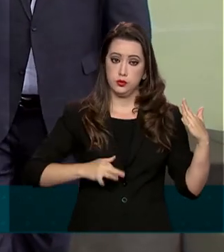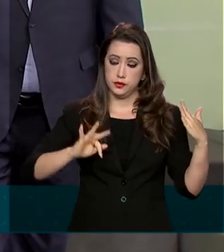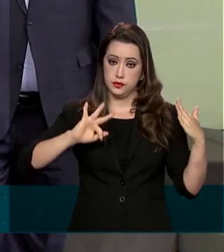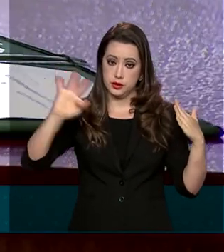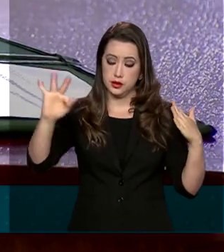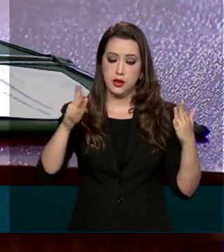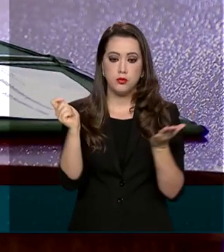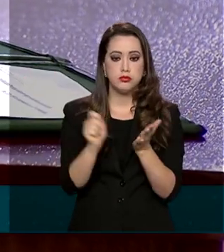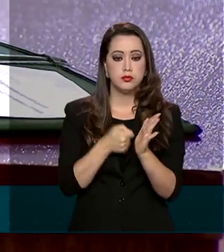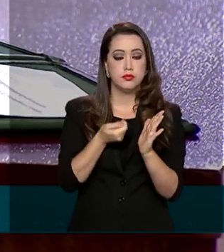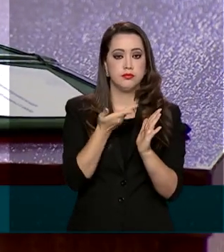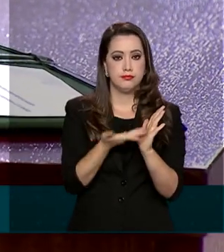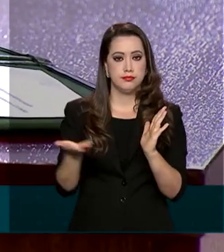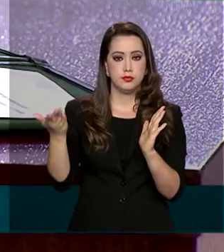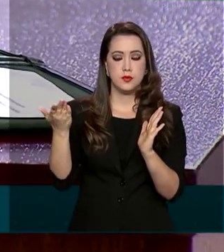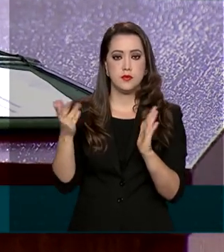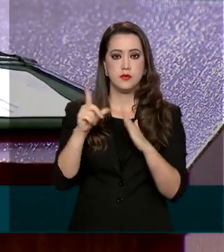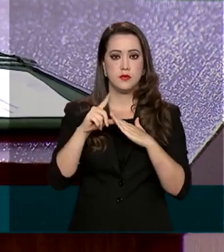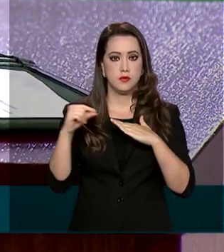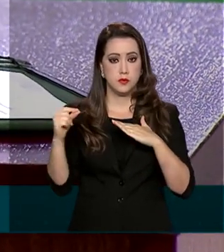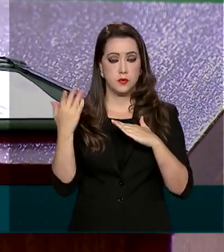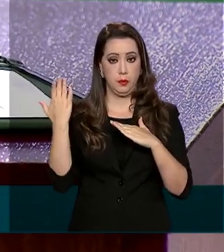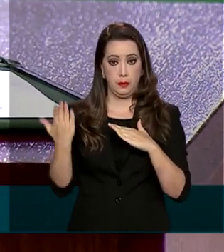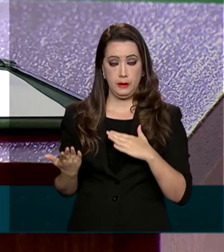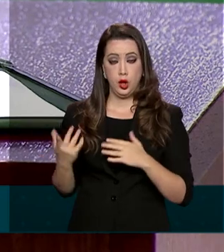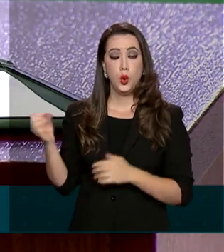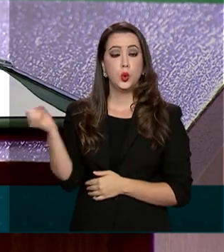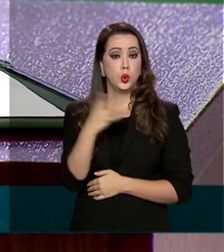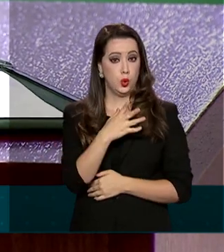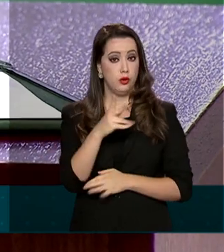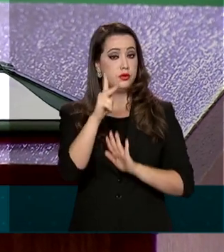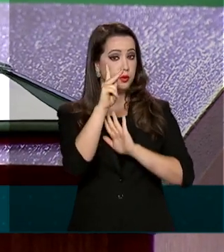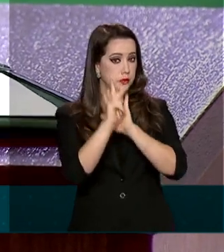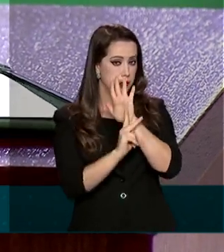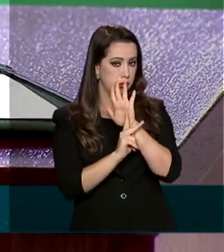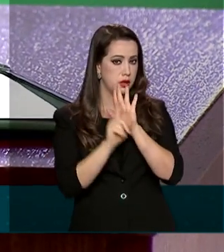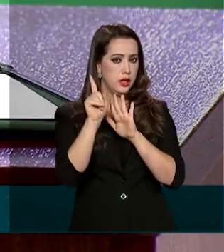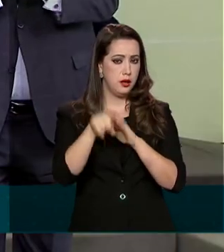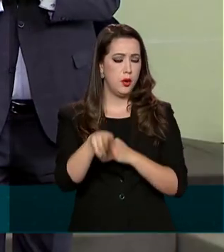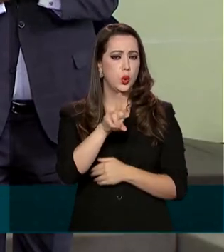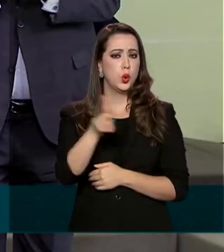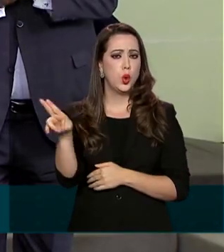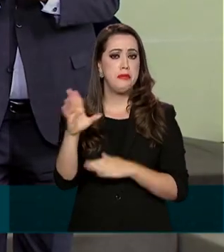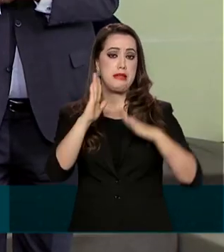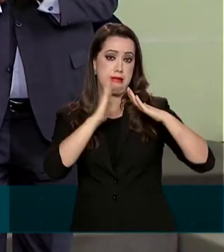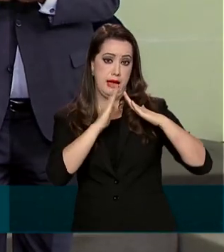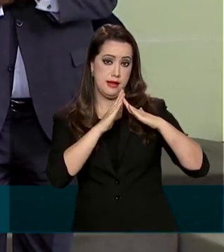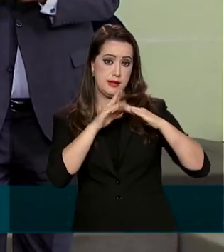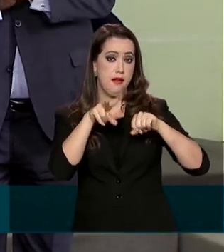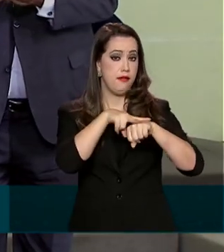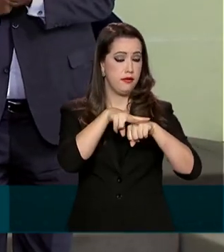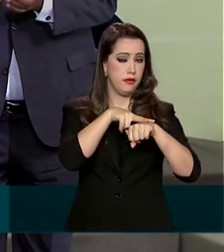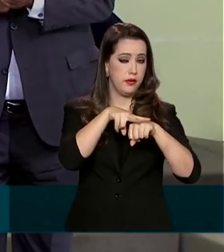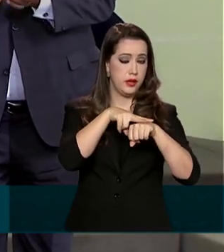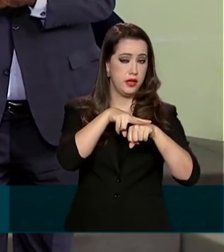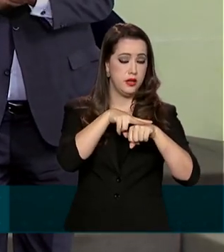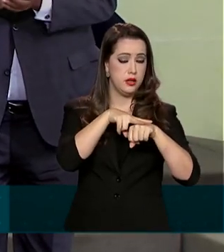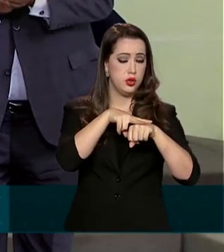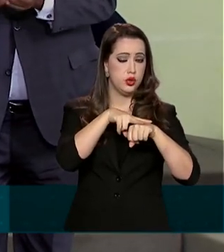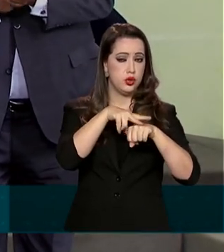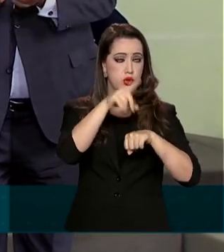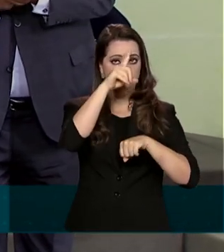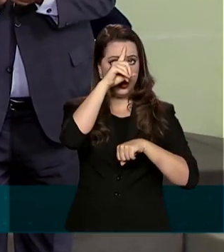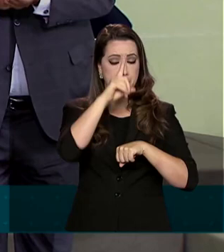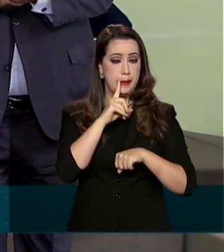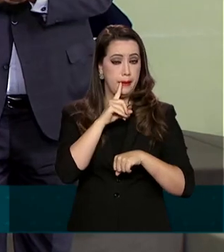neste evento no Palácio do Planalto. O novo programa habitacional se chama agora Casa Verde Amarela e conta com